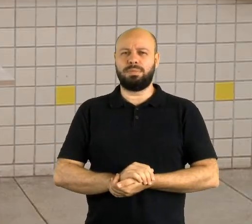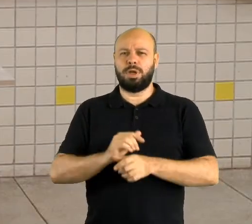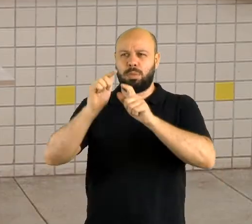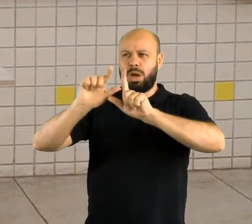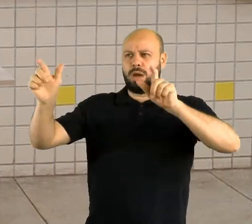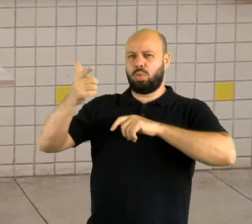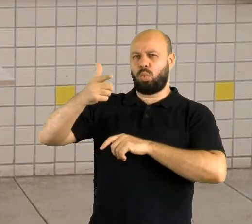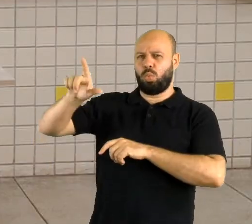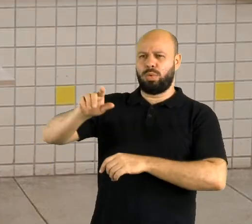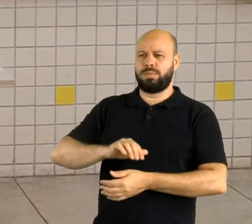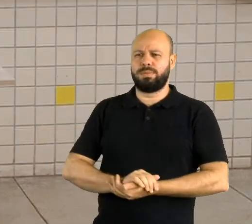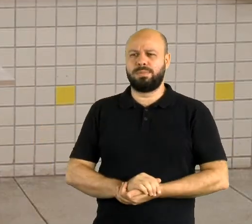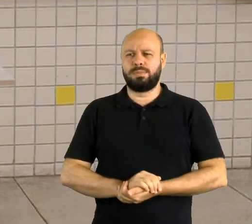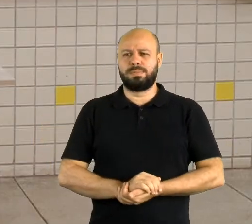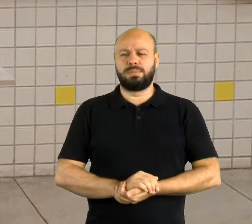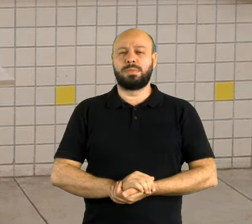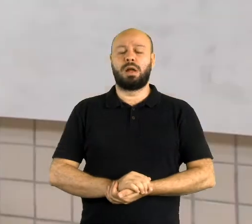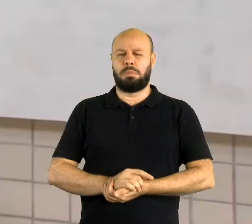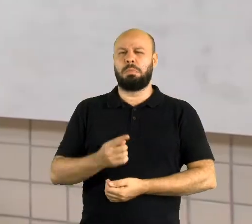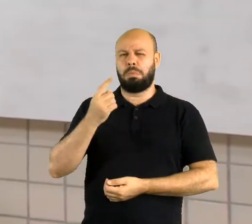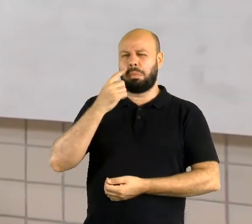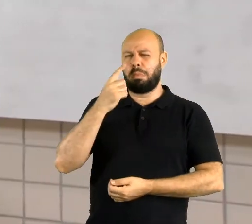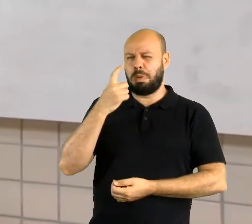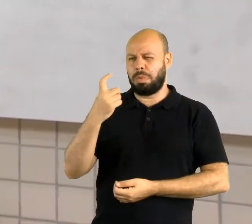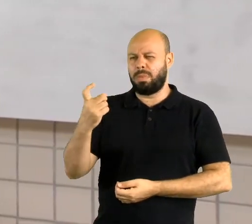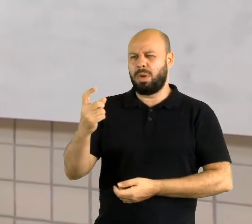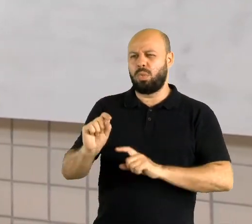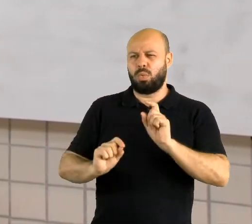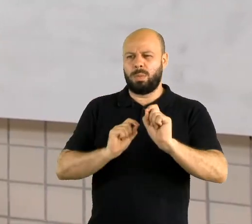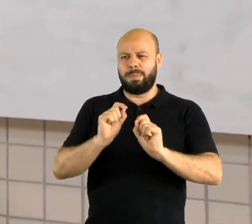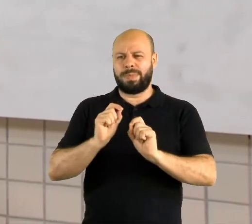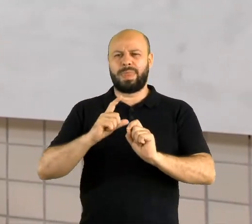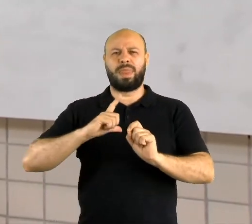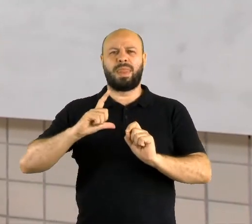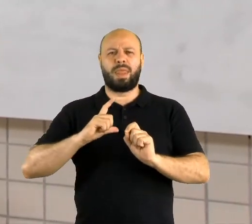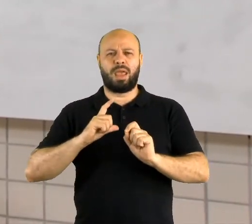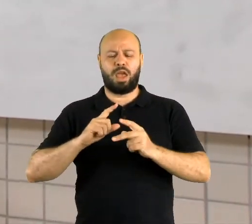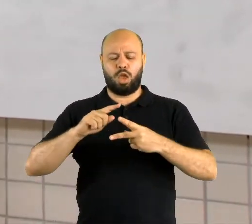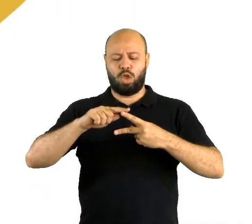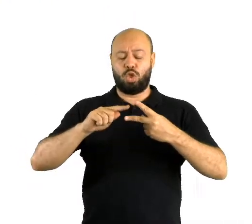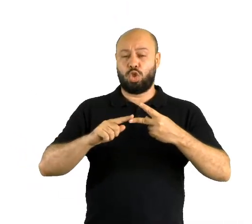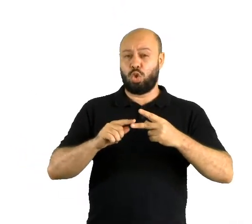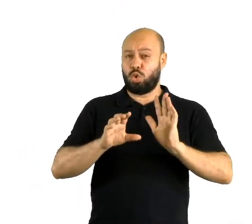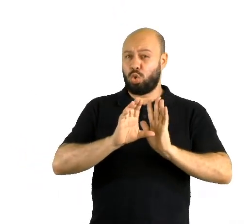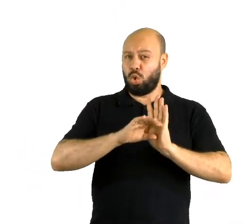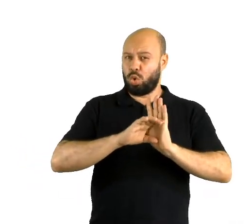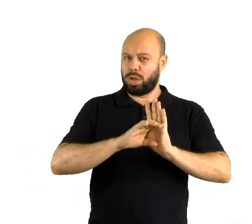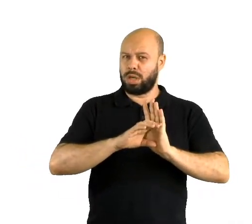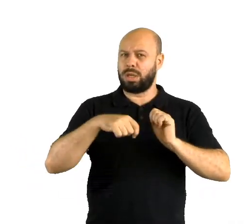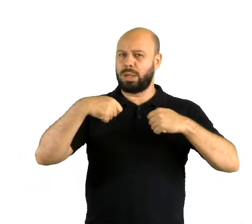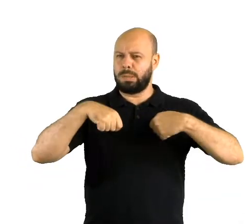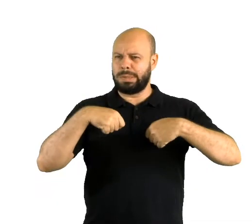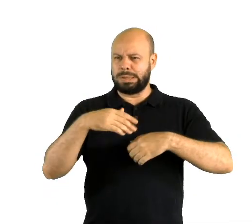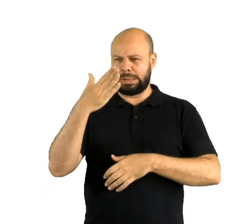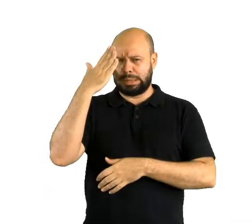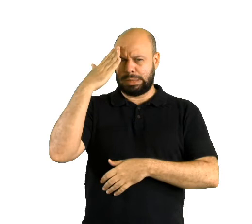slide. O próximo slide é interessante, que existe dois conceitos para a gente falar das